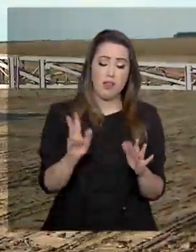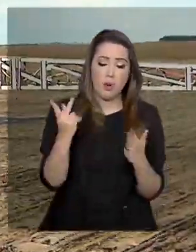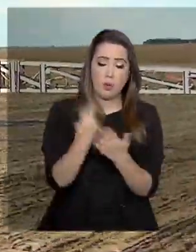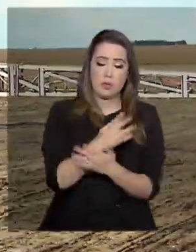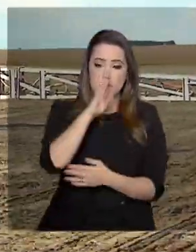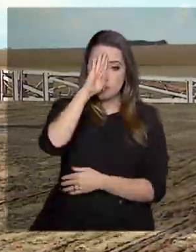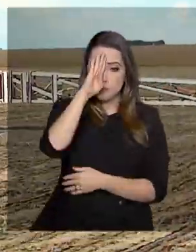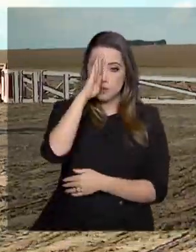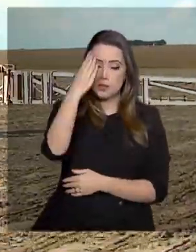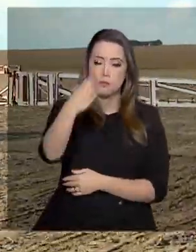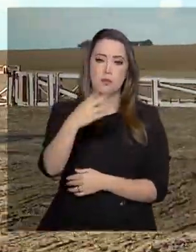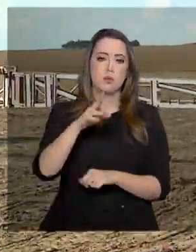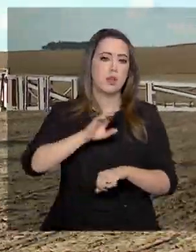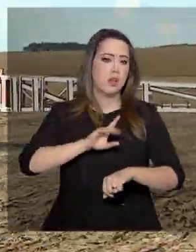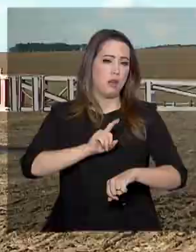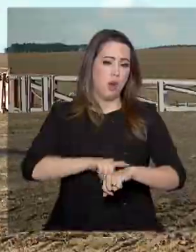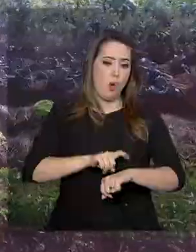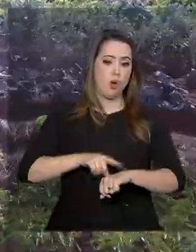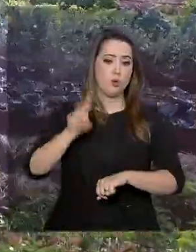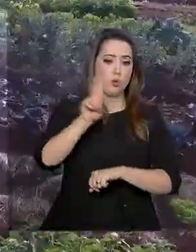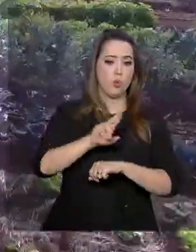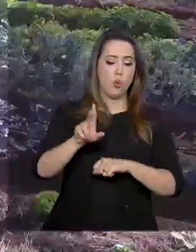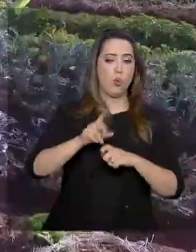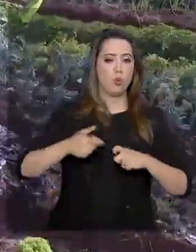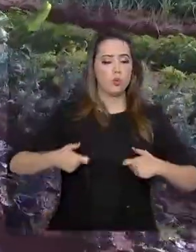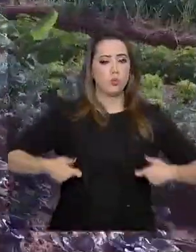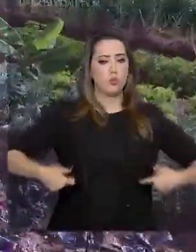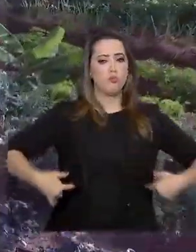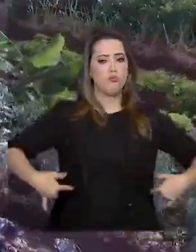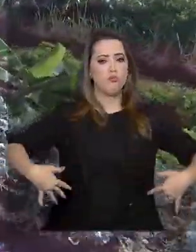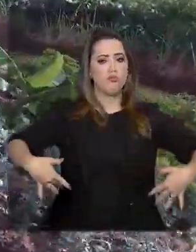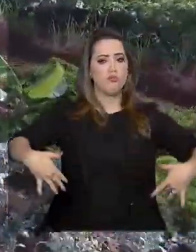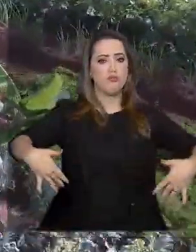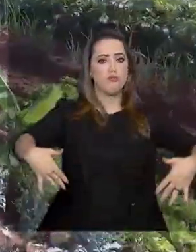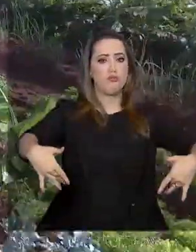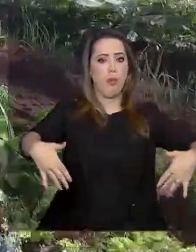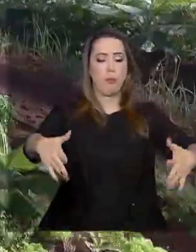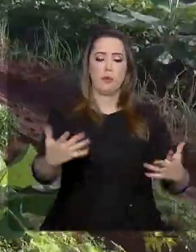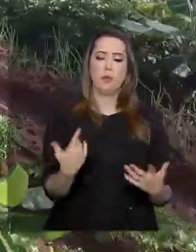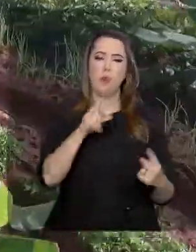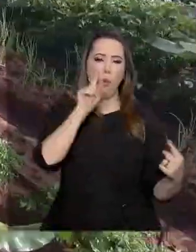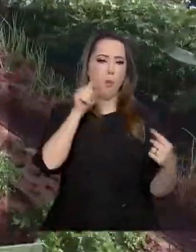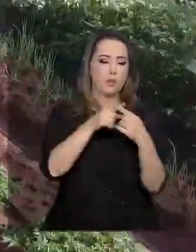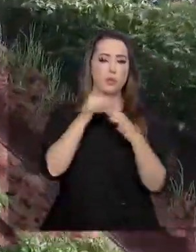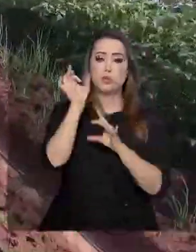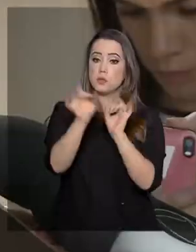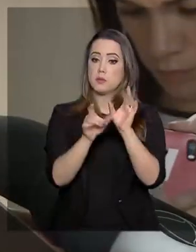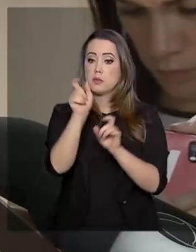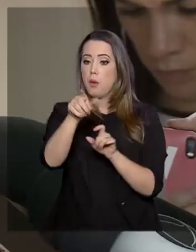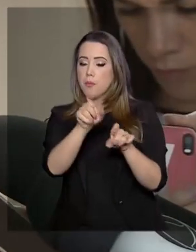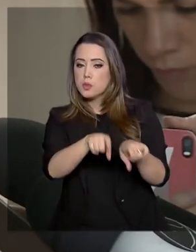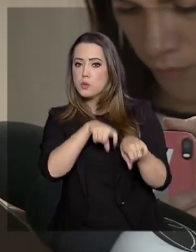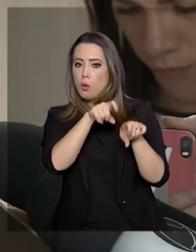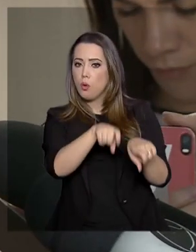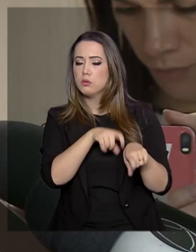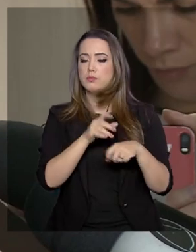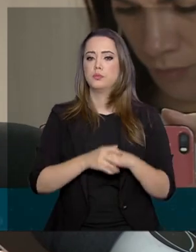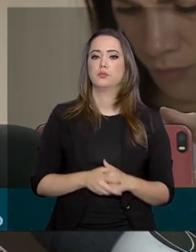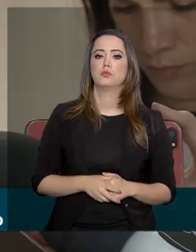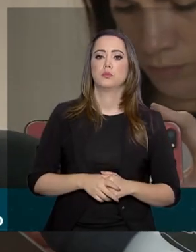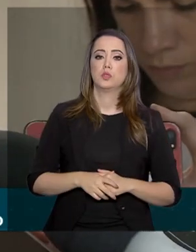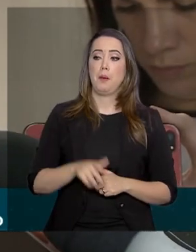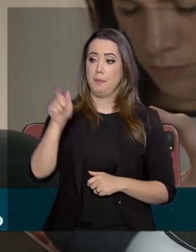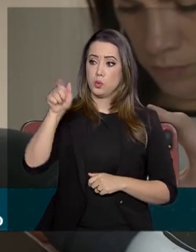principalmente na hora da aplicação. Por isso, a meta é dar atenção especial ao produtor. Ele pode ter problemas na